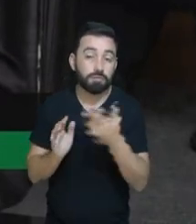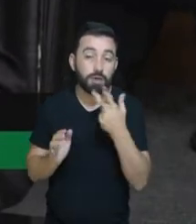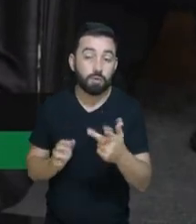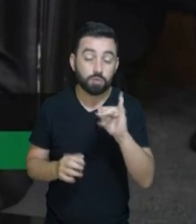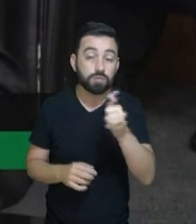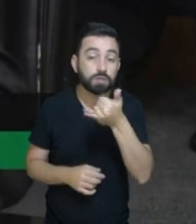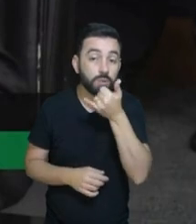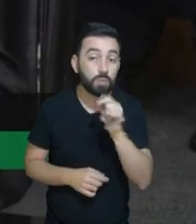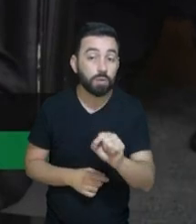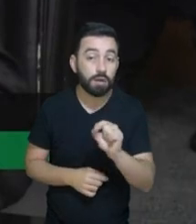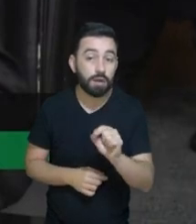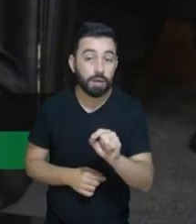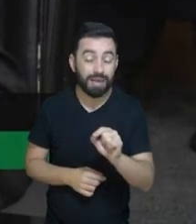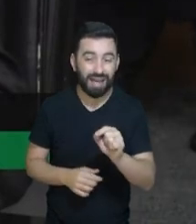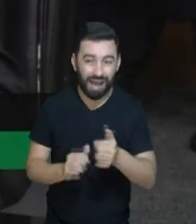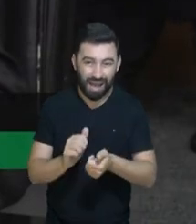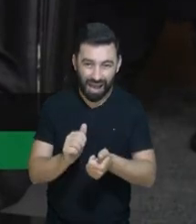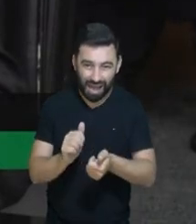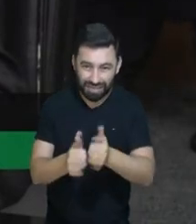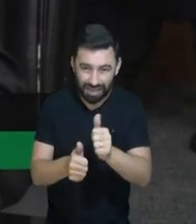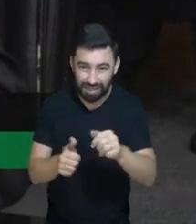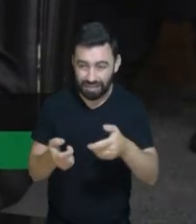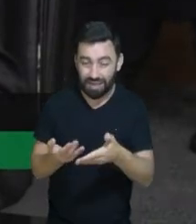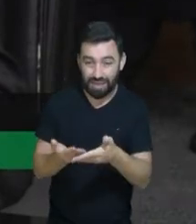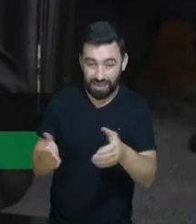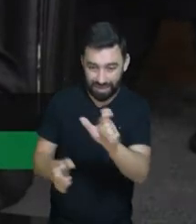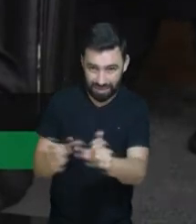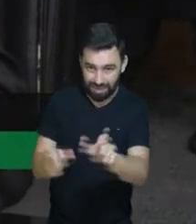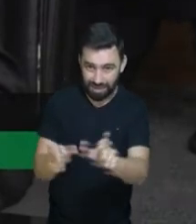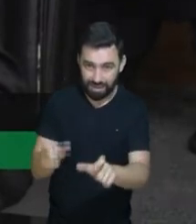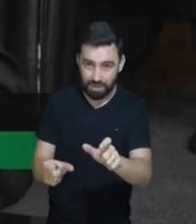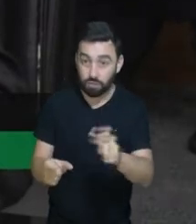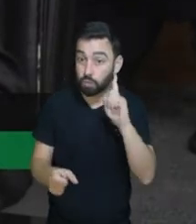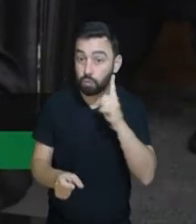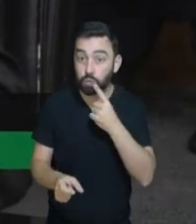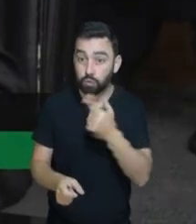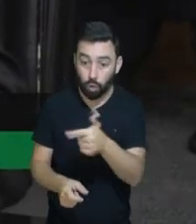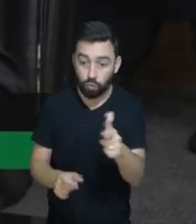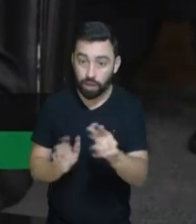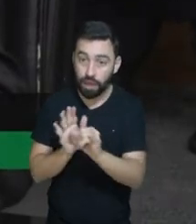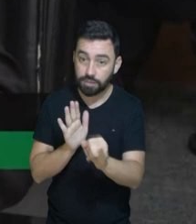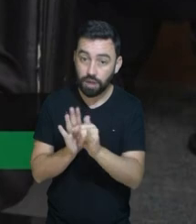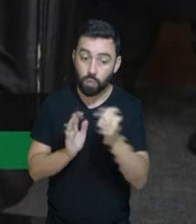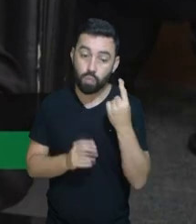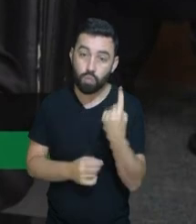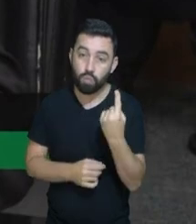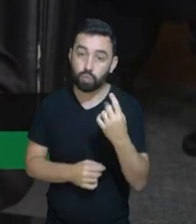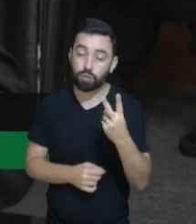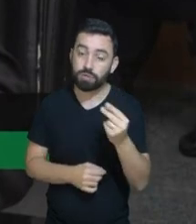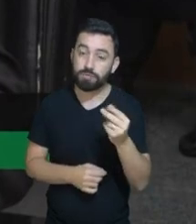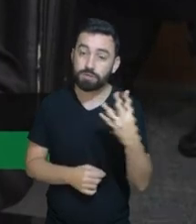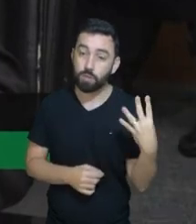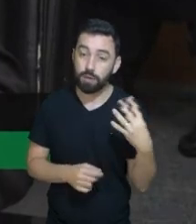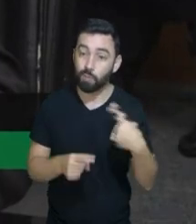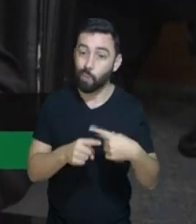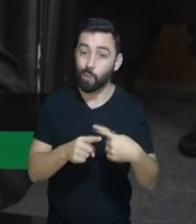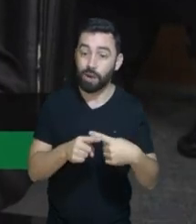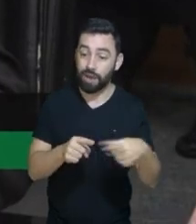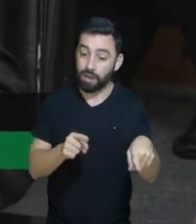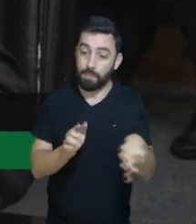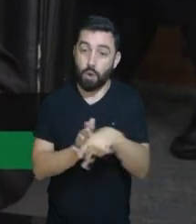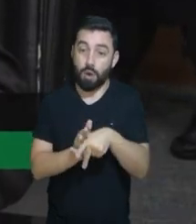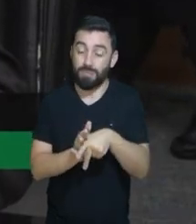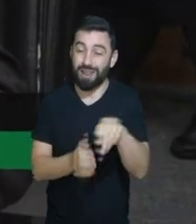que os atletas surdos não estão contemplados no edital 1 2024 uma vez que não fazem parte da lei